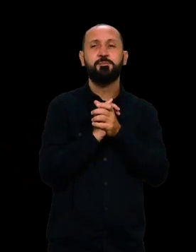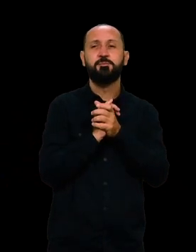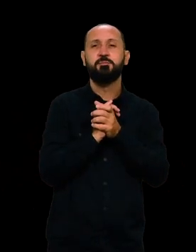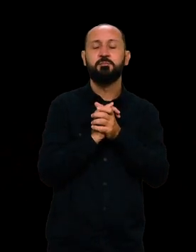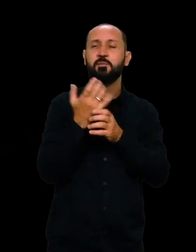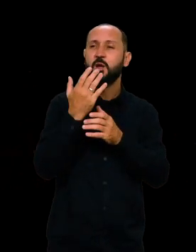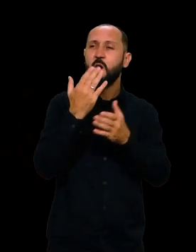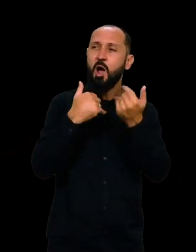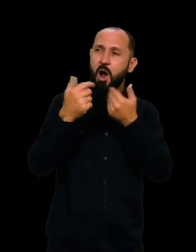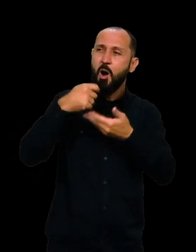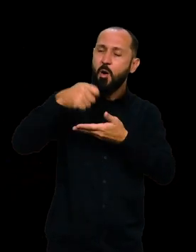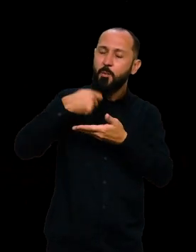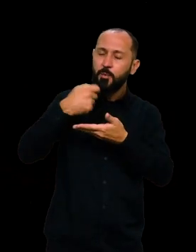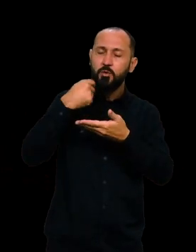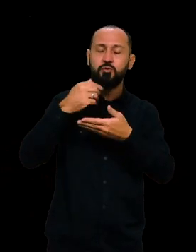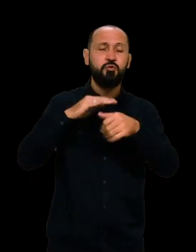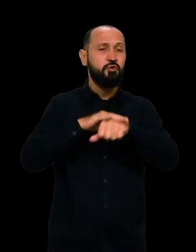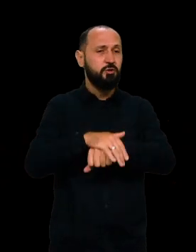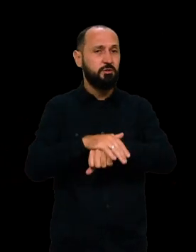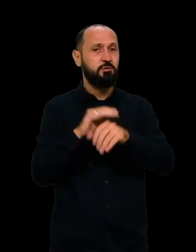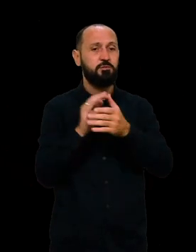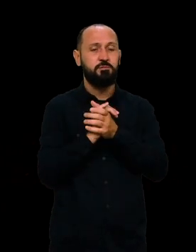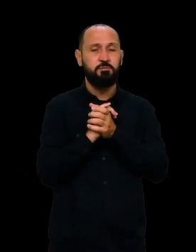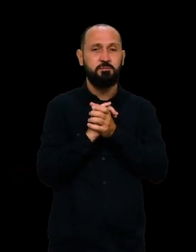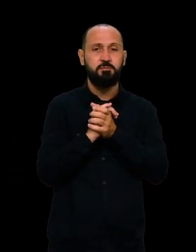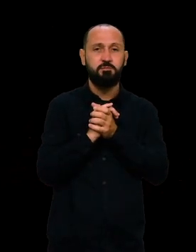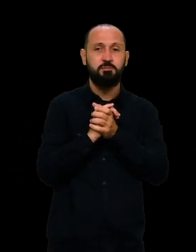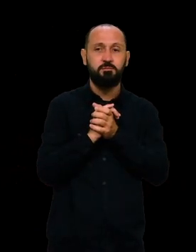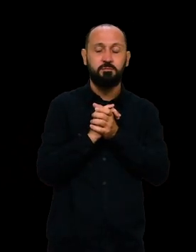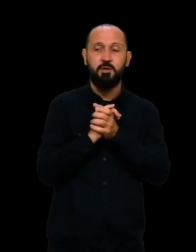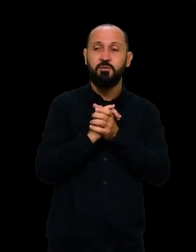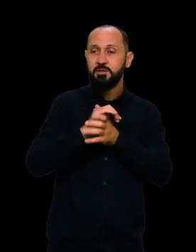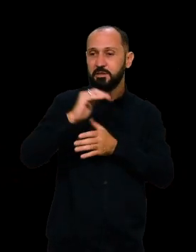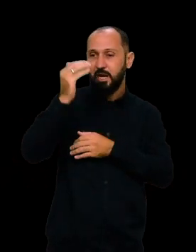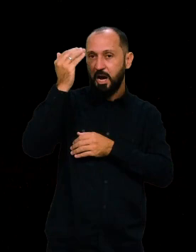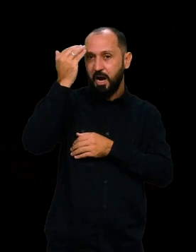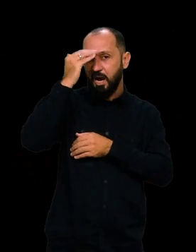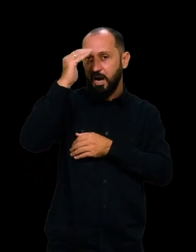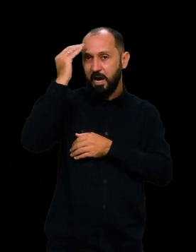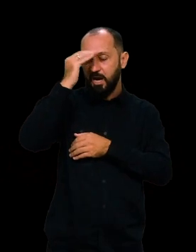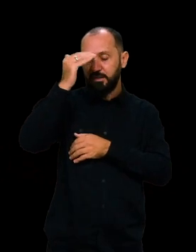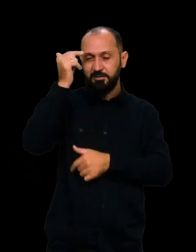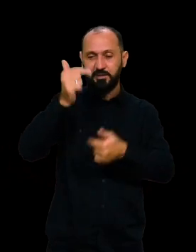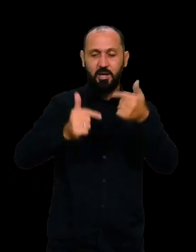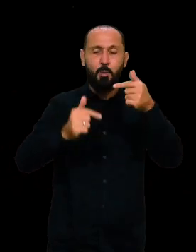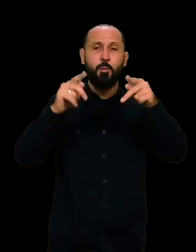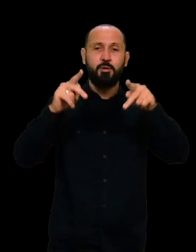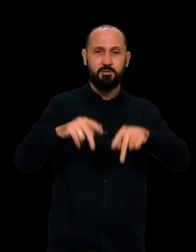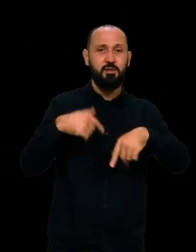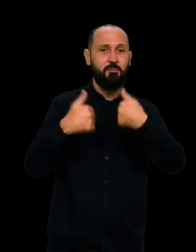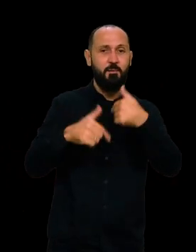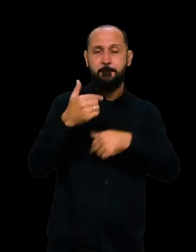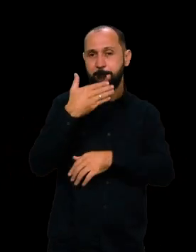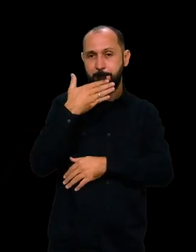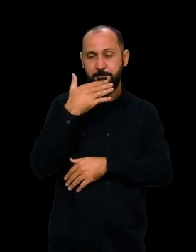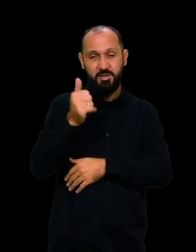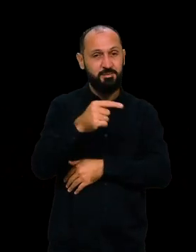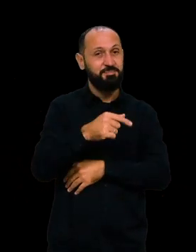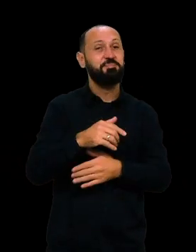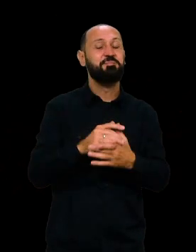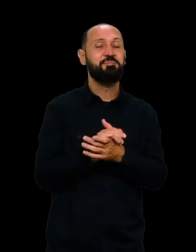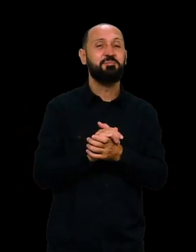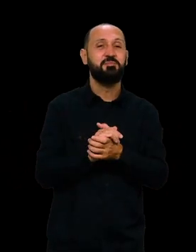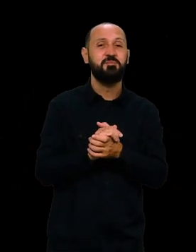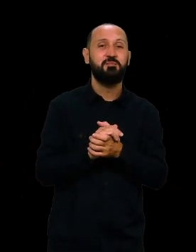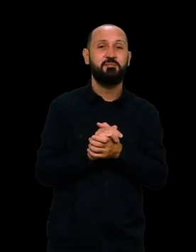você está lá no almoço, um jantar, e aí você desenha melhor aquela política pública e você